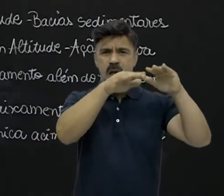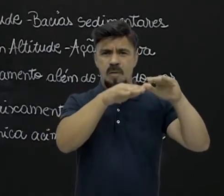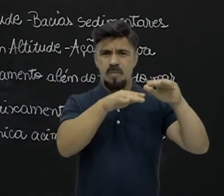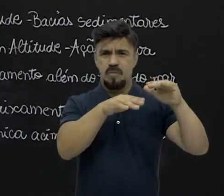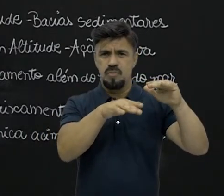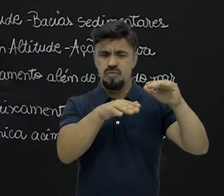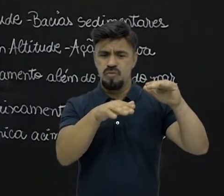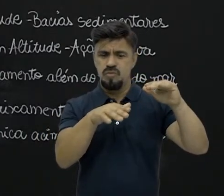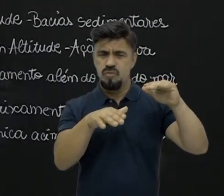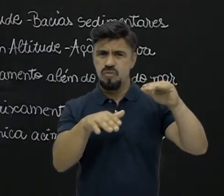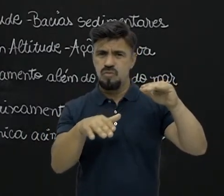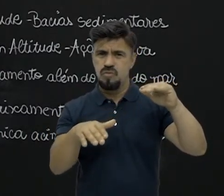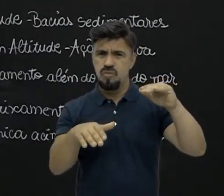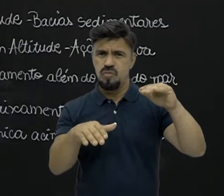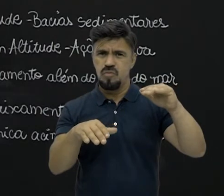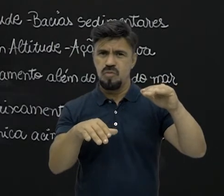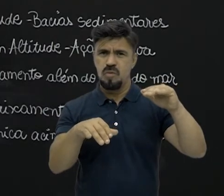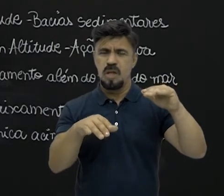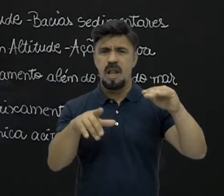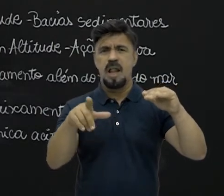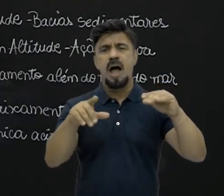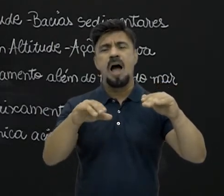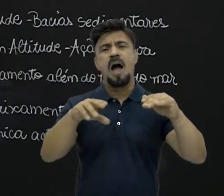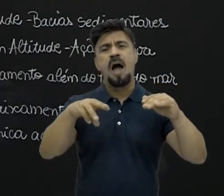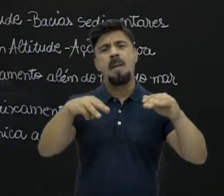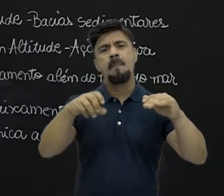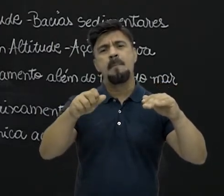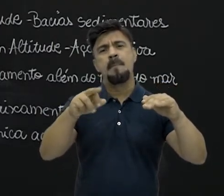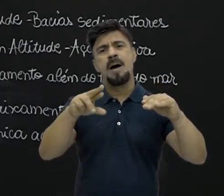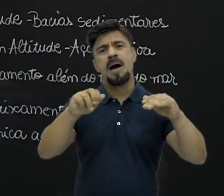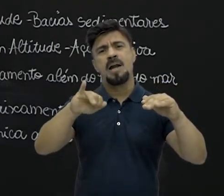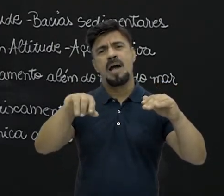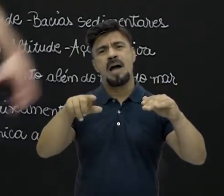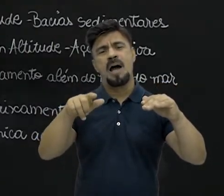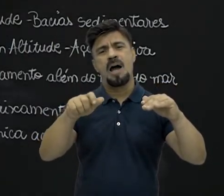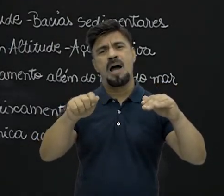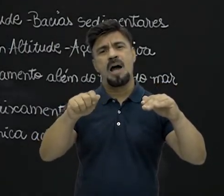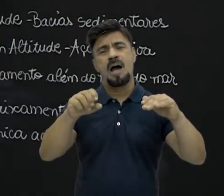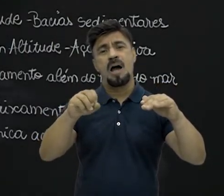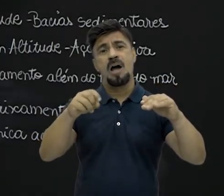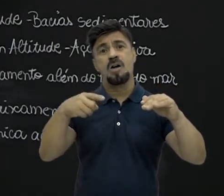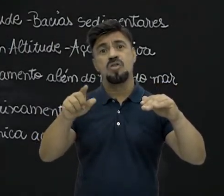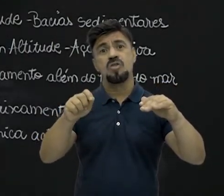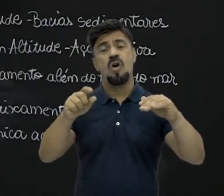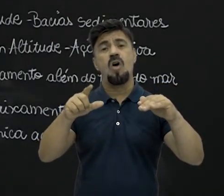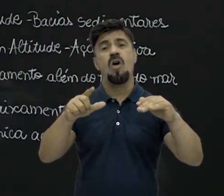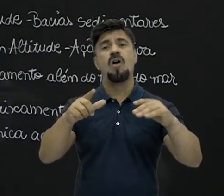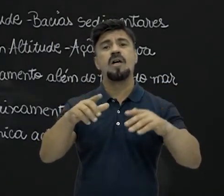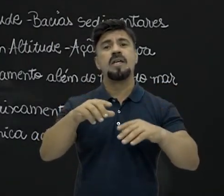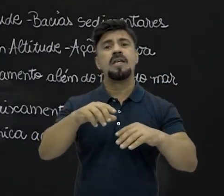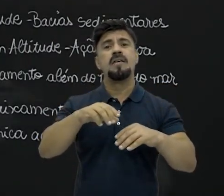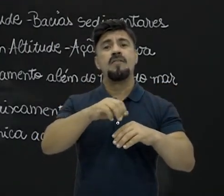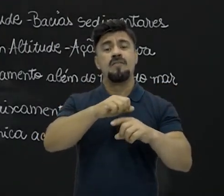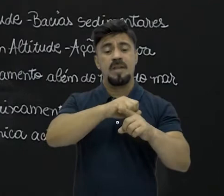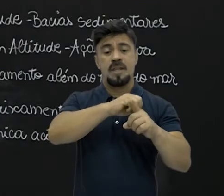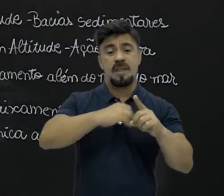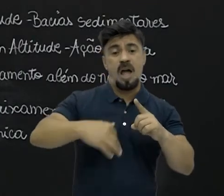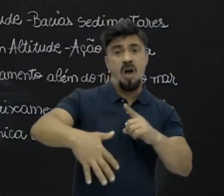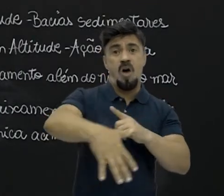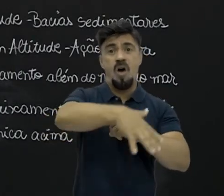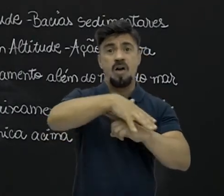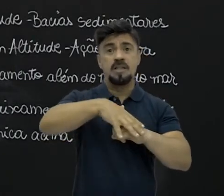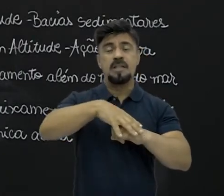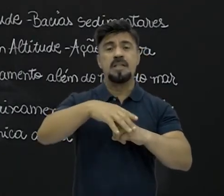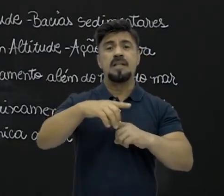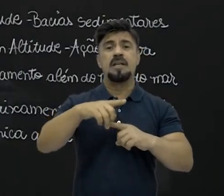a ilha de Marajó, no Pará, que ela é formada por todos os sedimentos que vêm lá da Cordilheira dos Andes, que vem carregada pelo